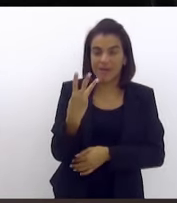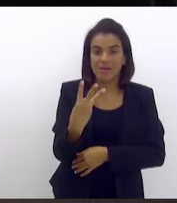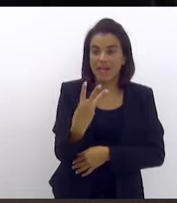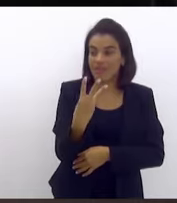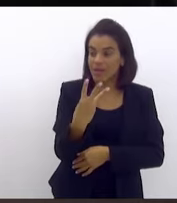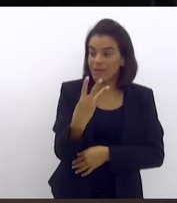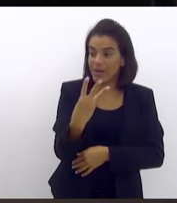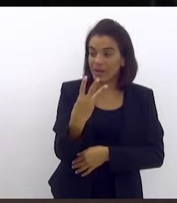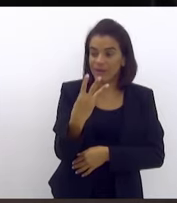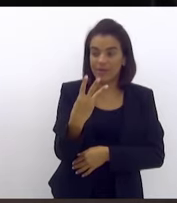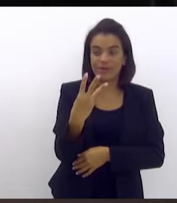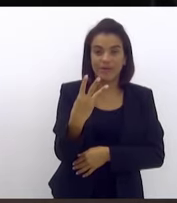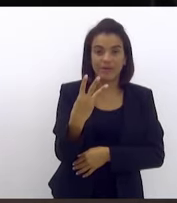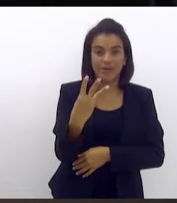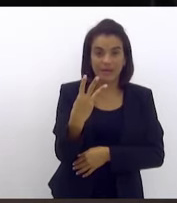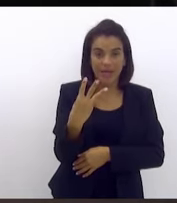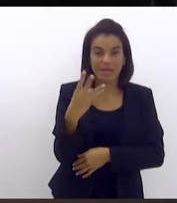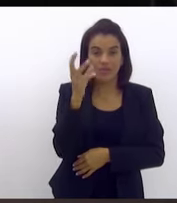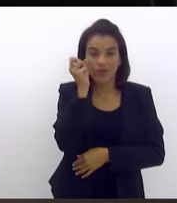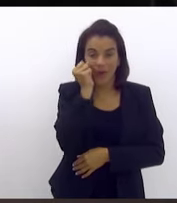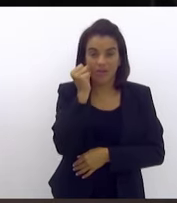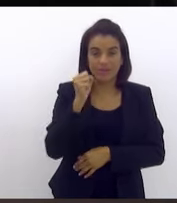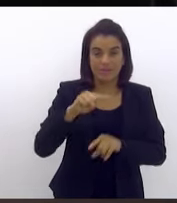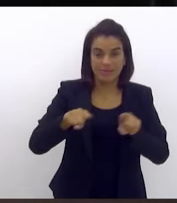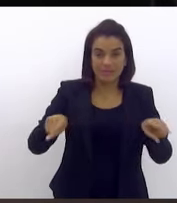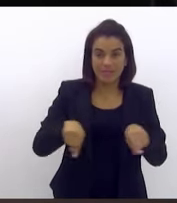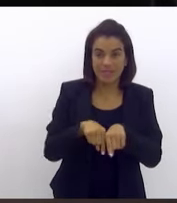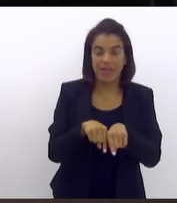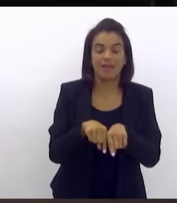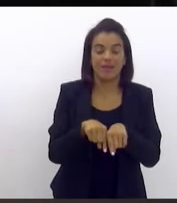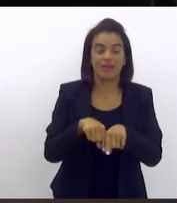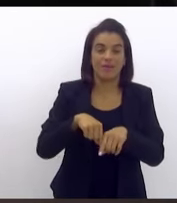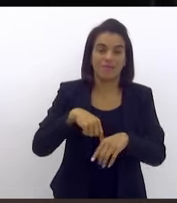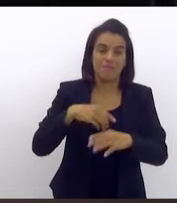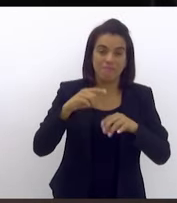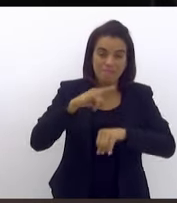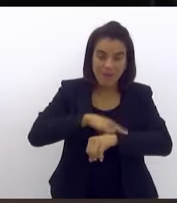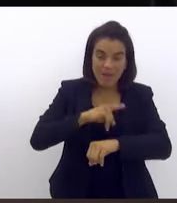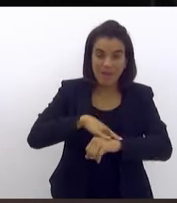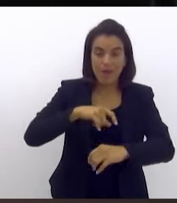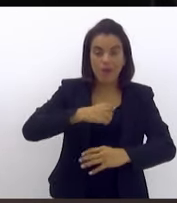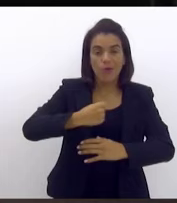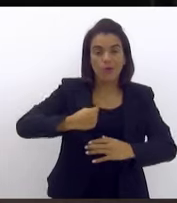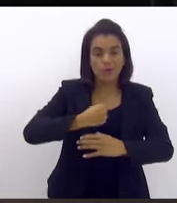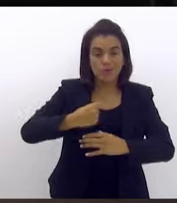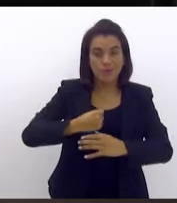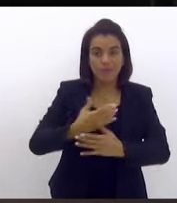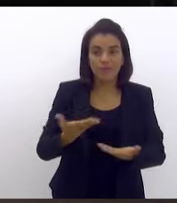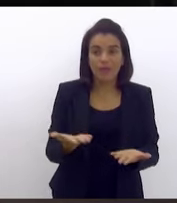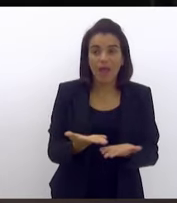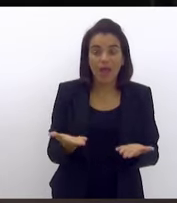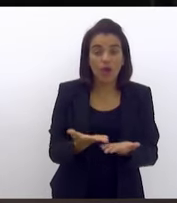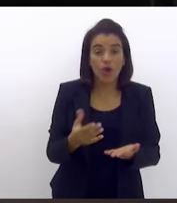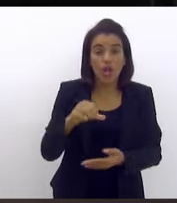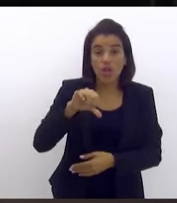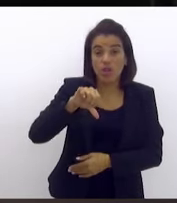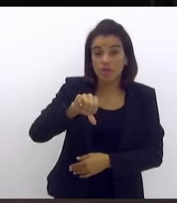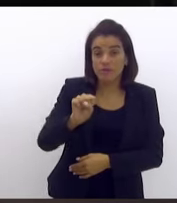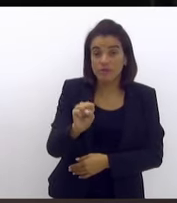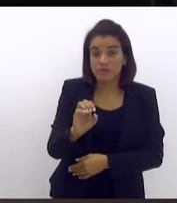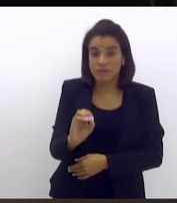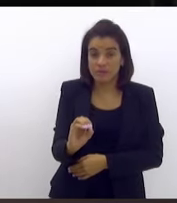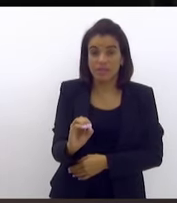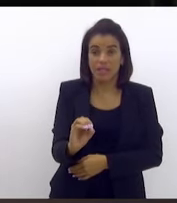cozinha. A minha conta d'água, que antes vinha 280, 300, passou para 400, que agora está